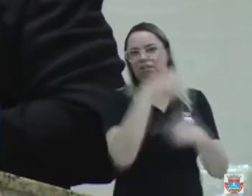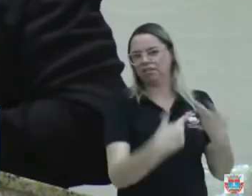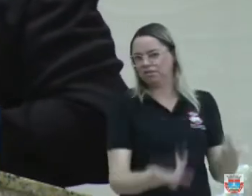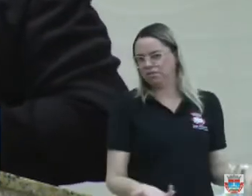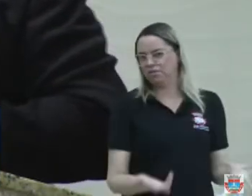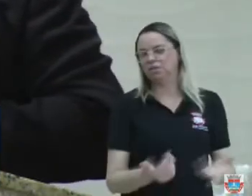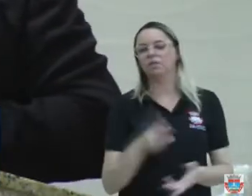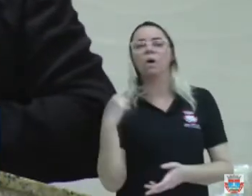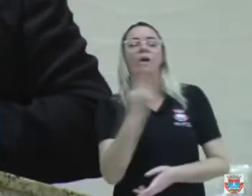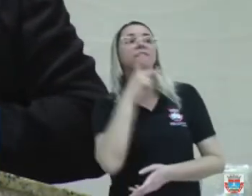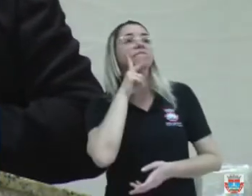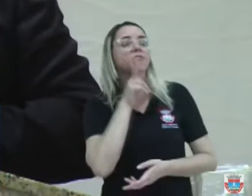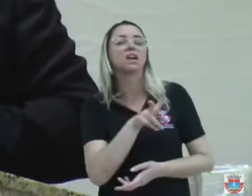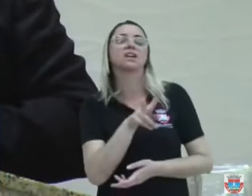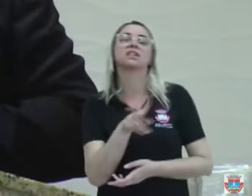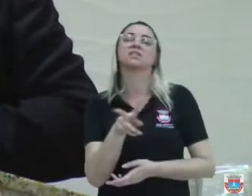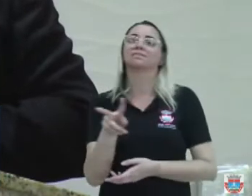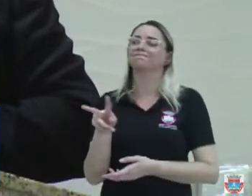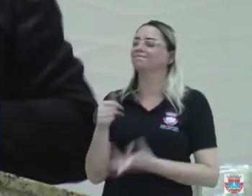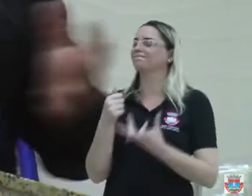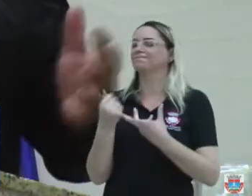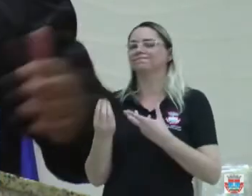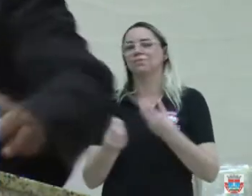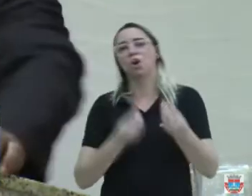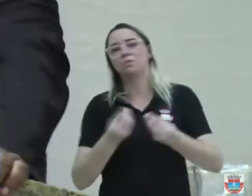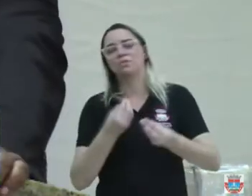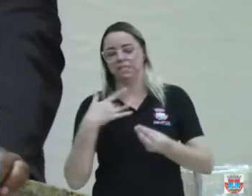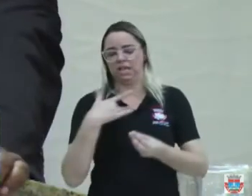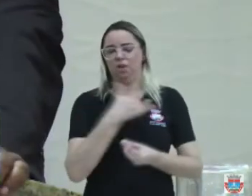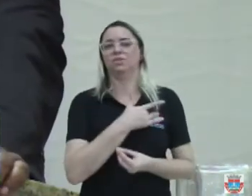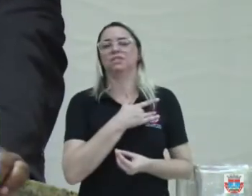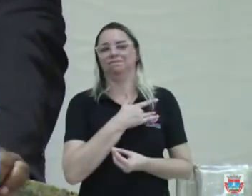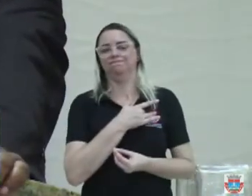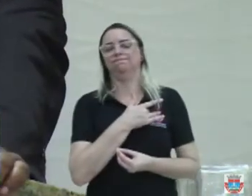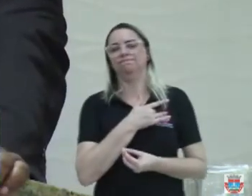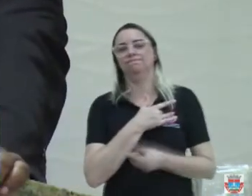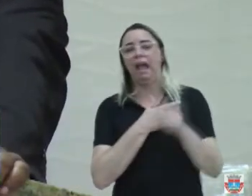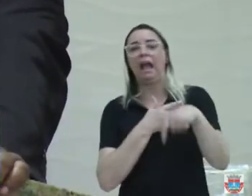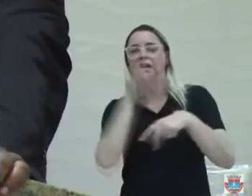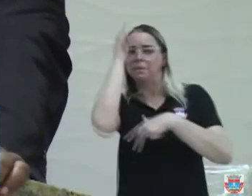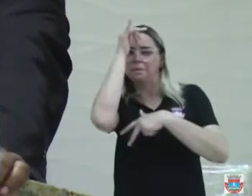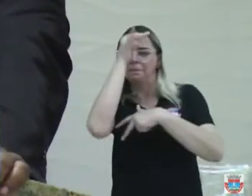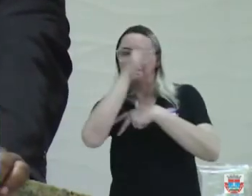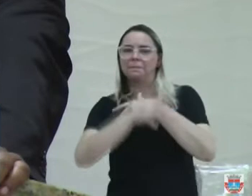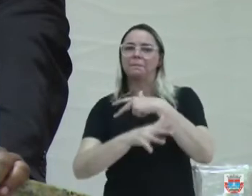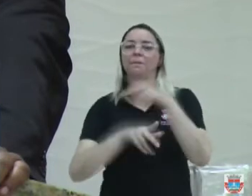a situação da saúde para a nossa população.